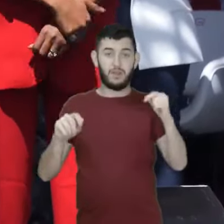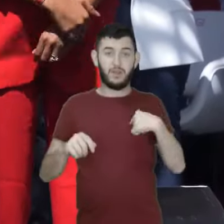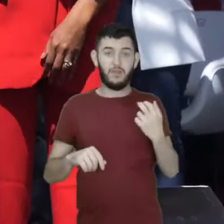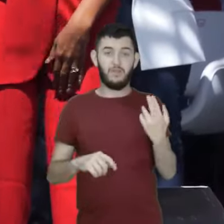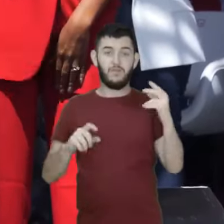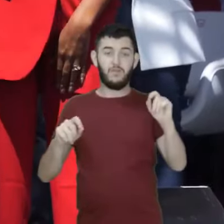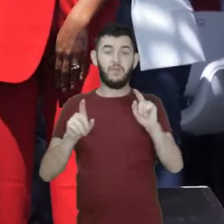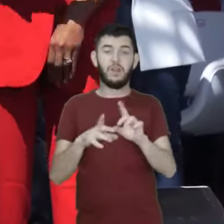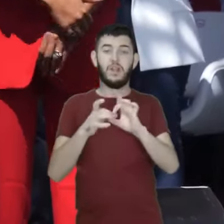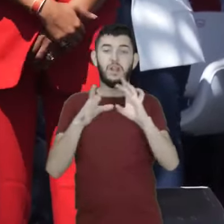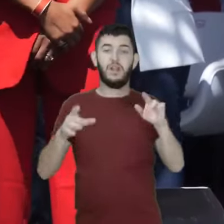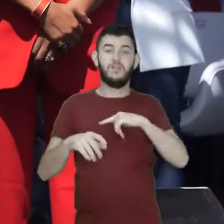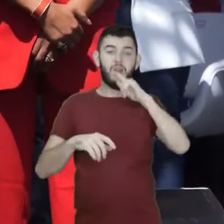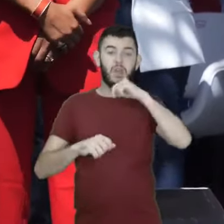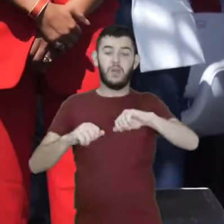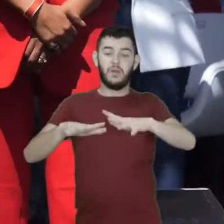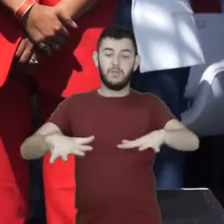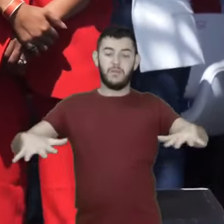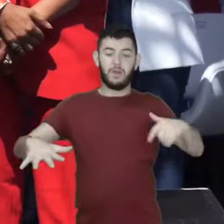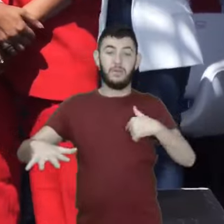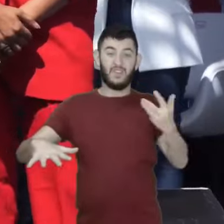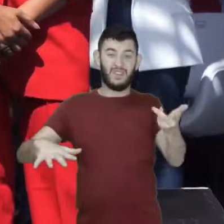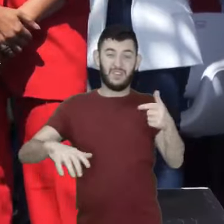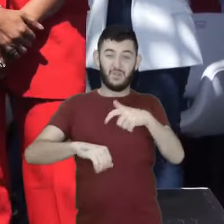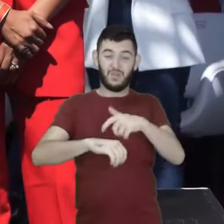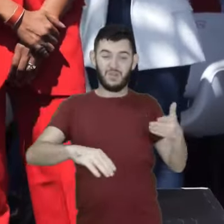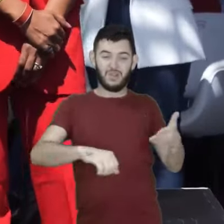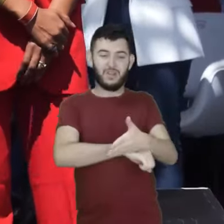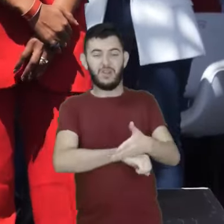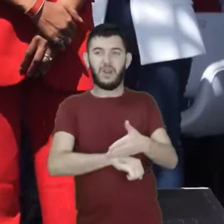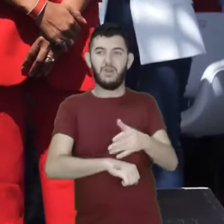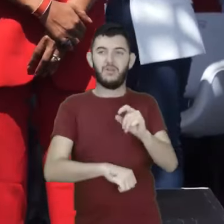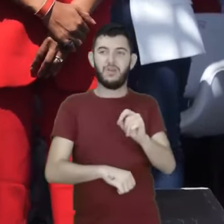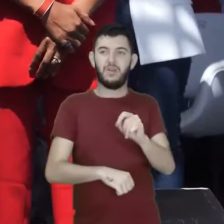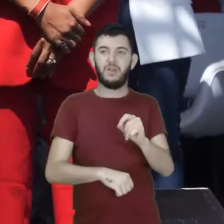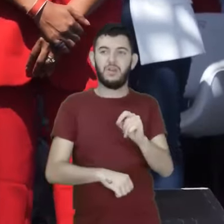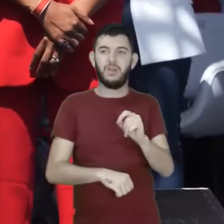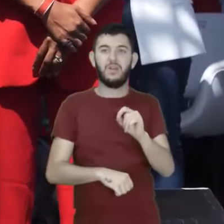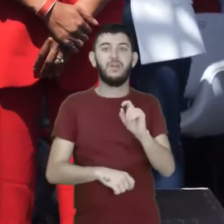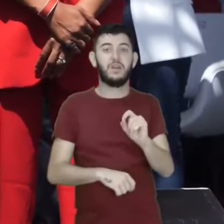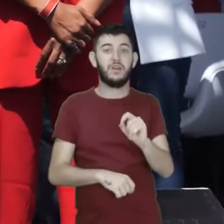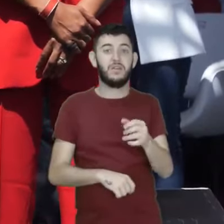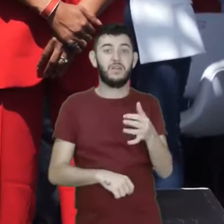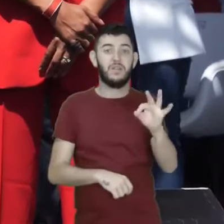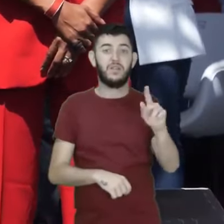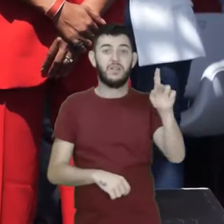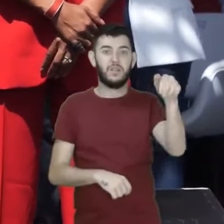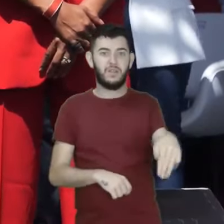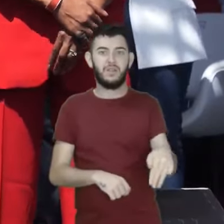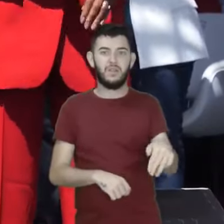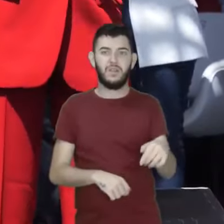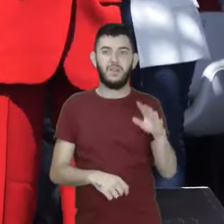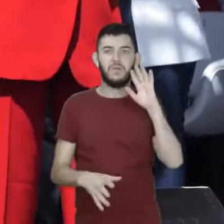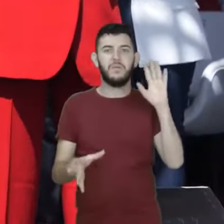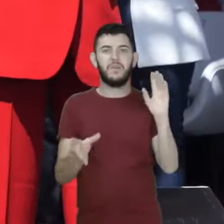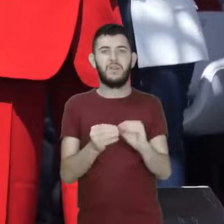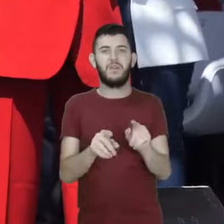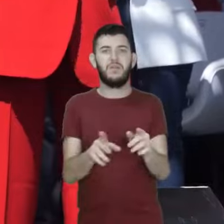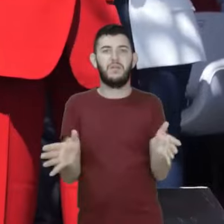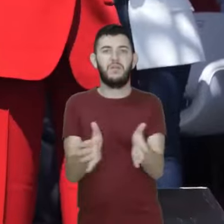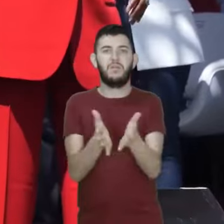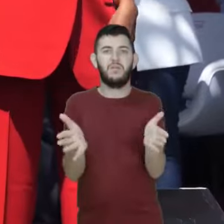você adentrar 10 quilômetros depois da orla, você já começa a ver a pobreza. Eu sei